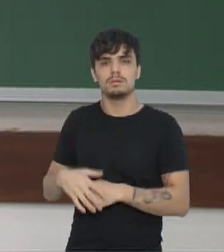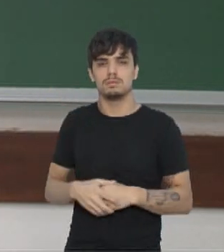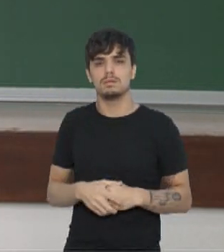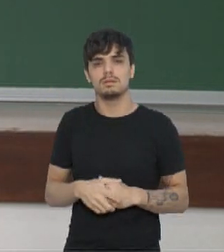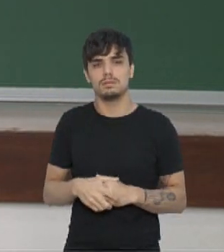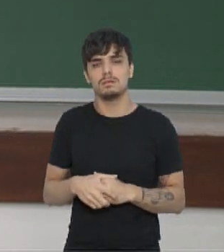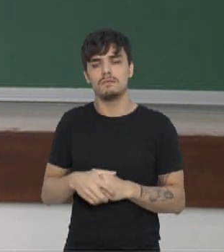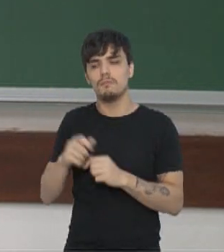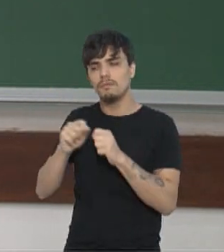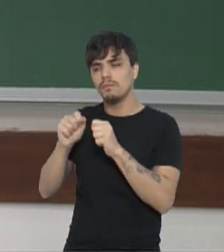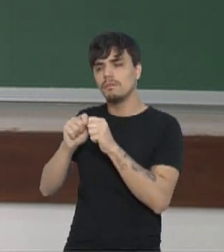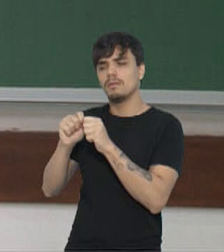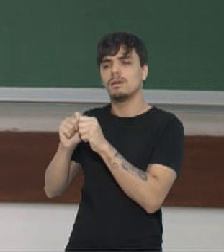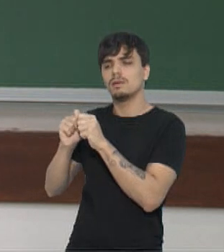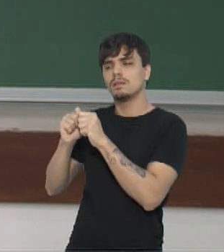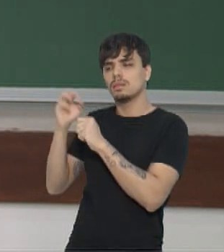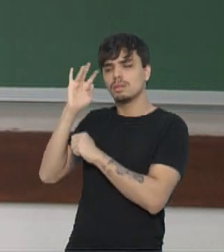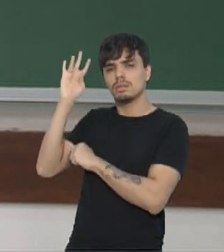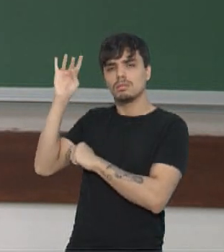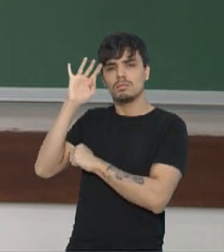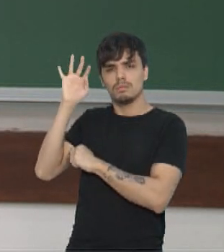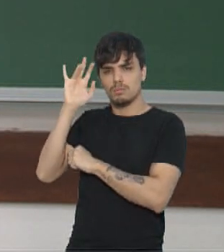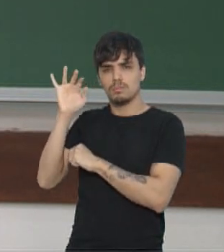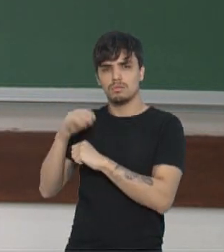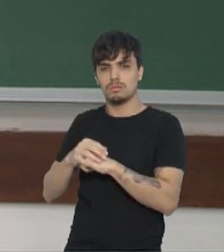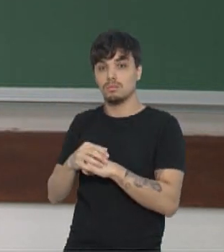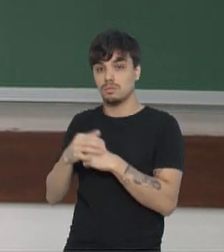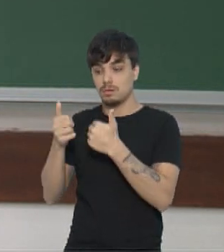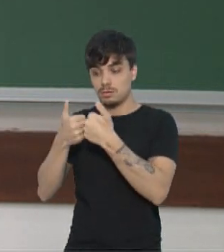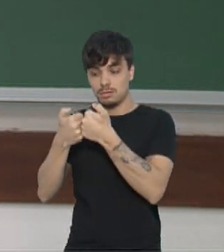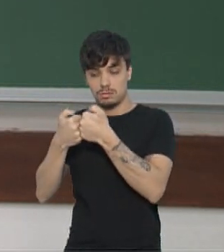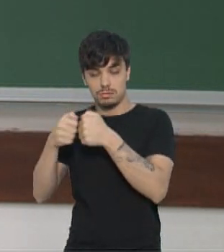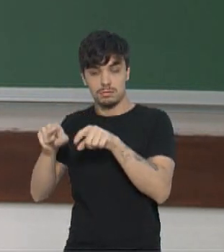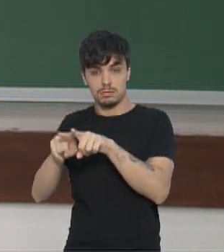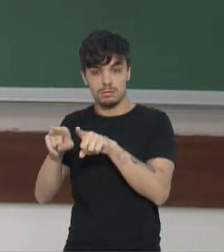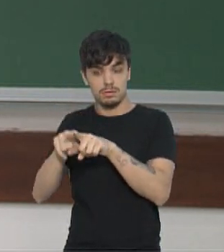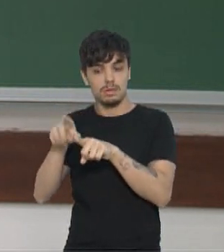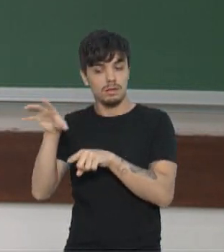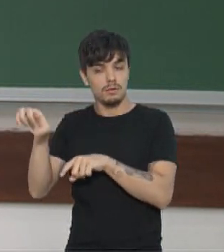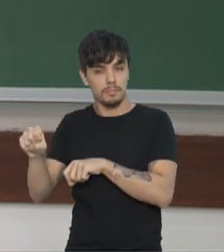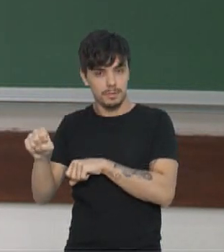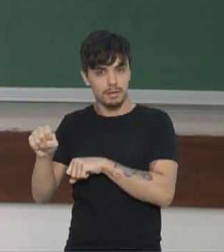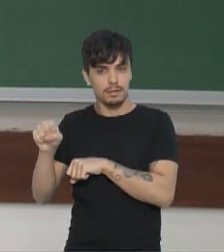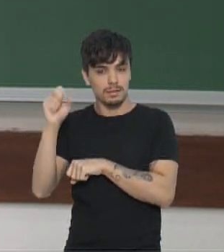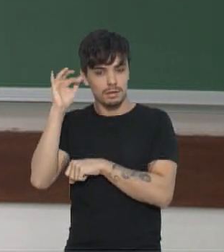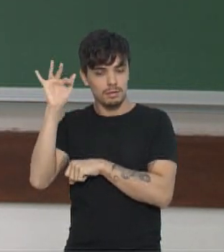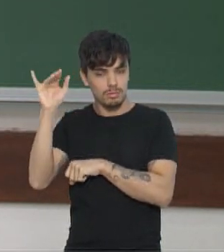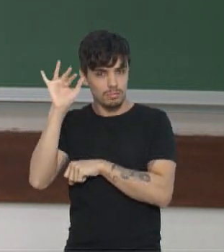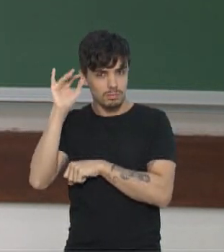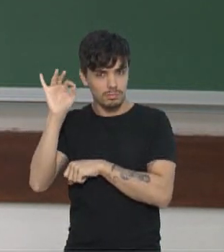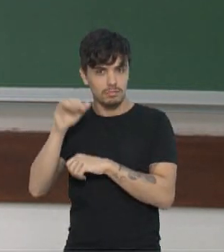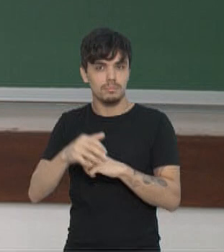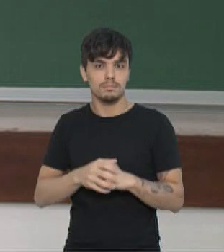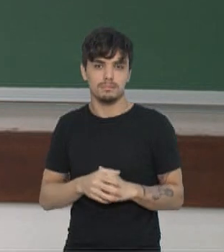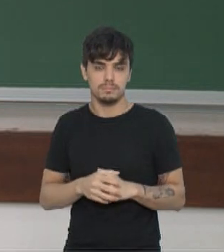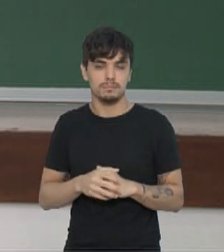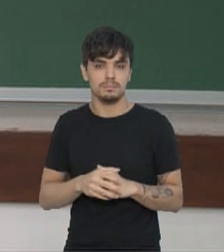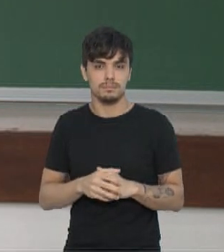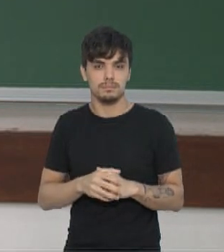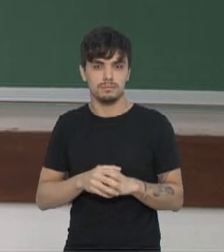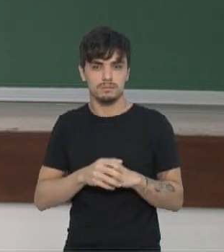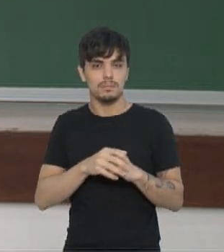algumas teorias metafísicas. Então, ele tenta pegar essas teorias metafísicas